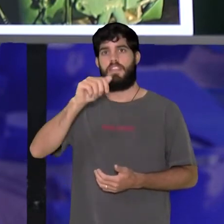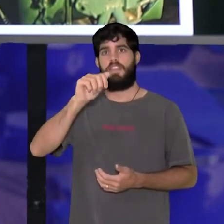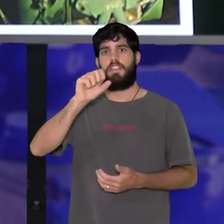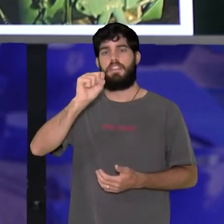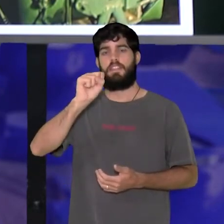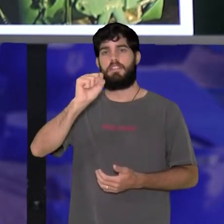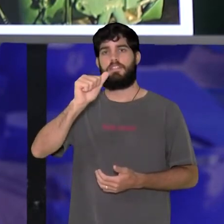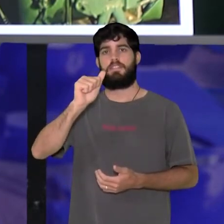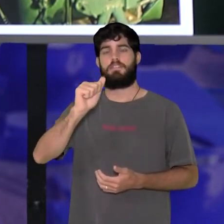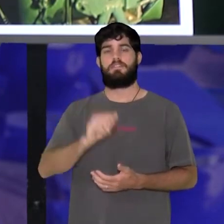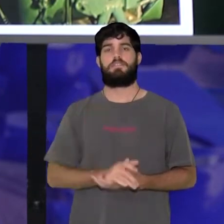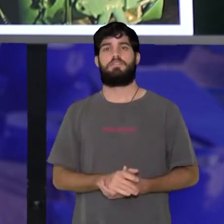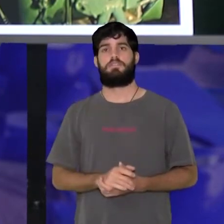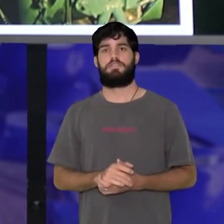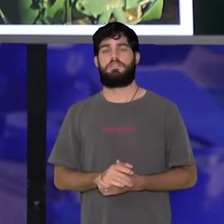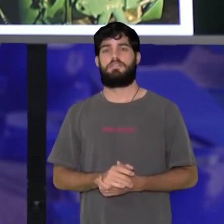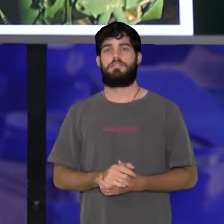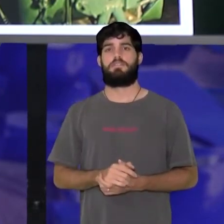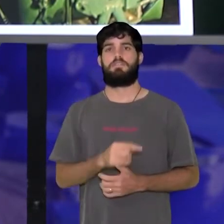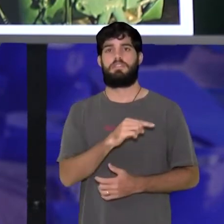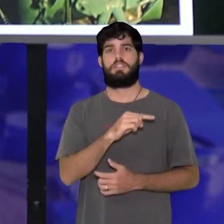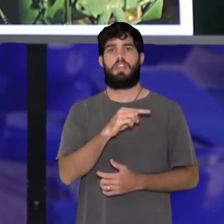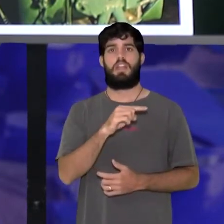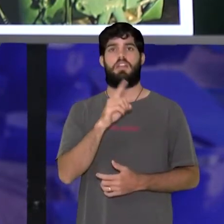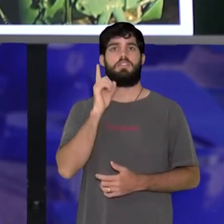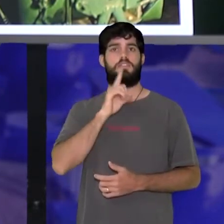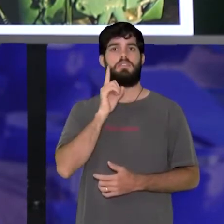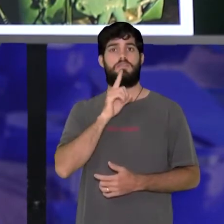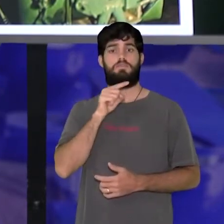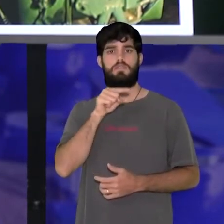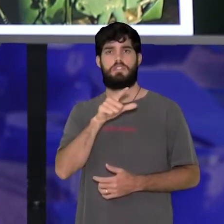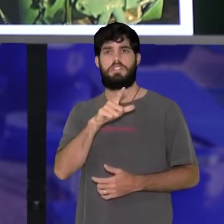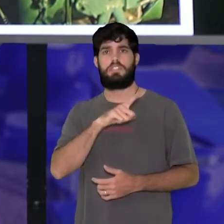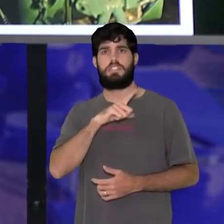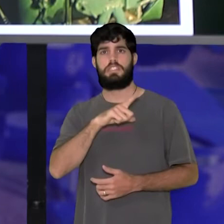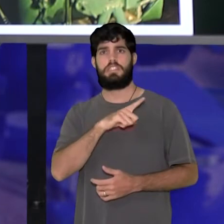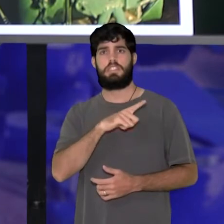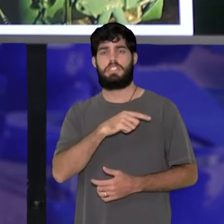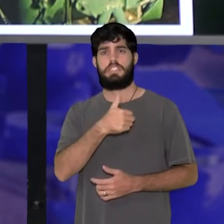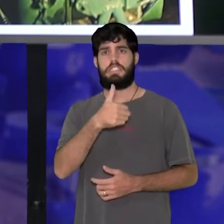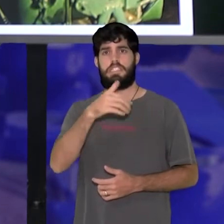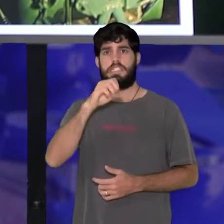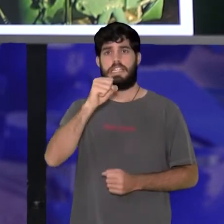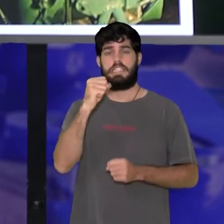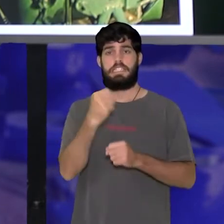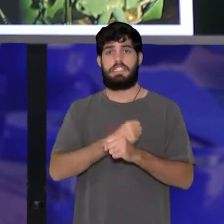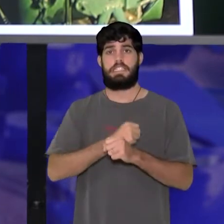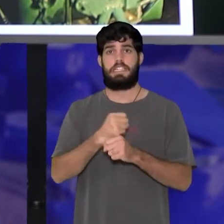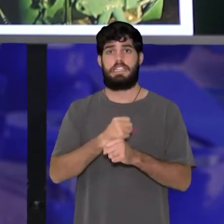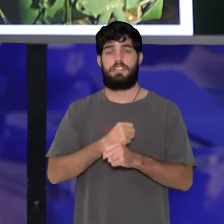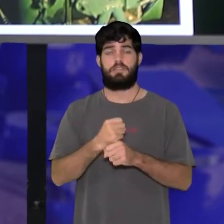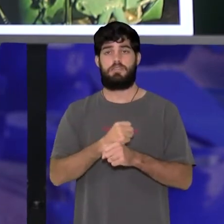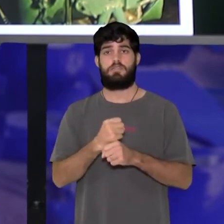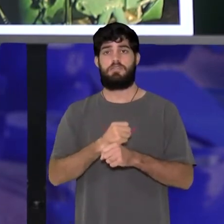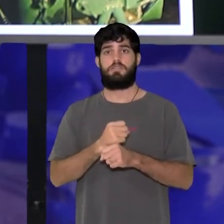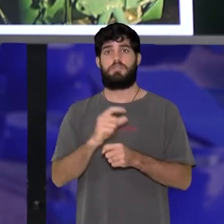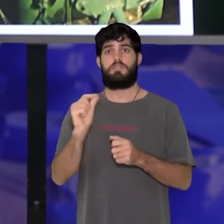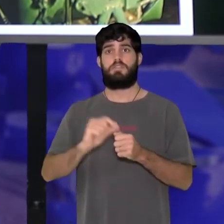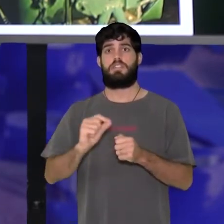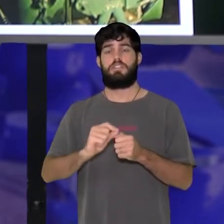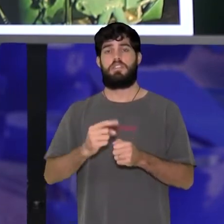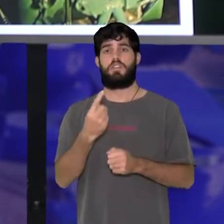que é a Agência Espacial Americana. Vocês têm 10 anos para fazer